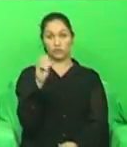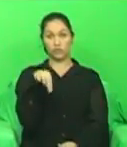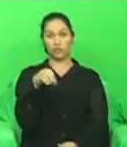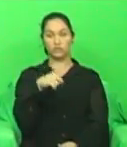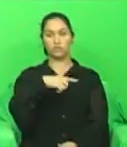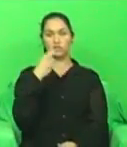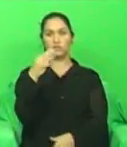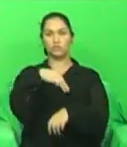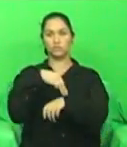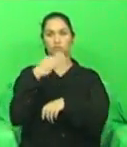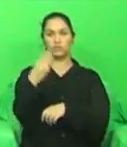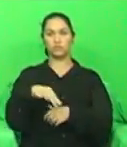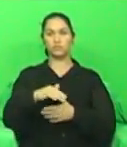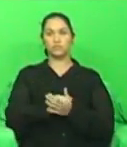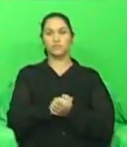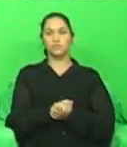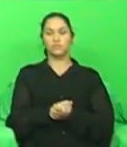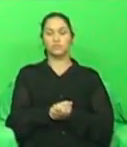30